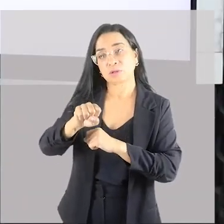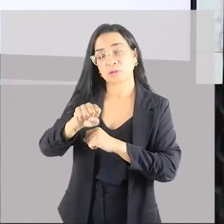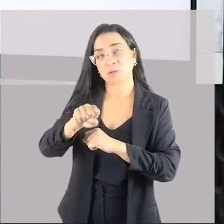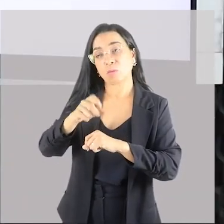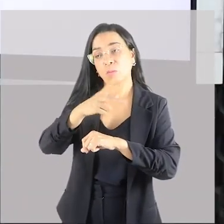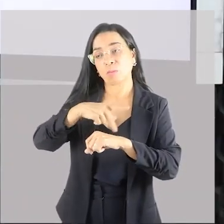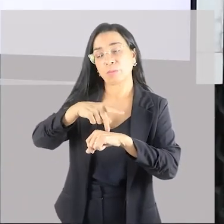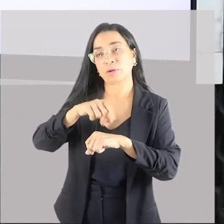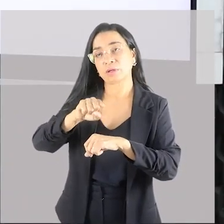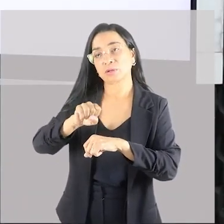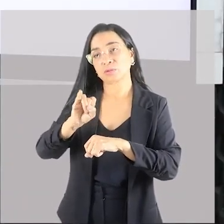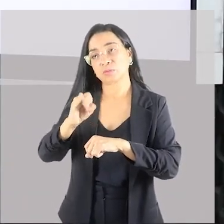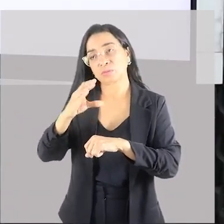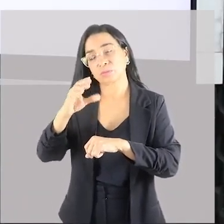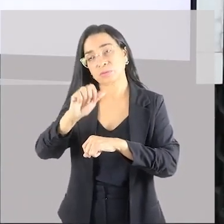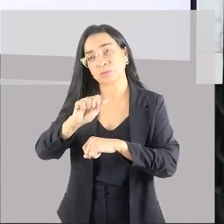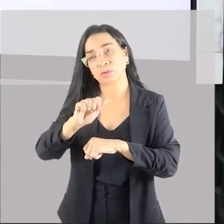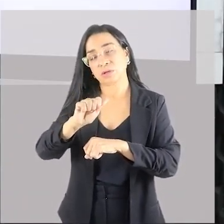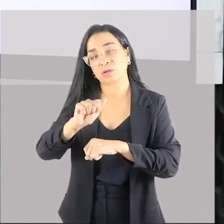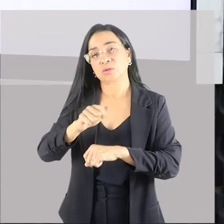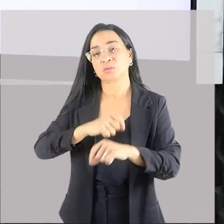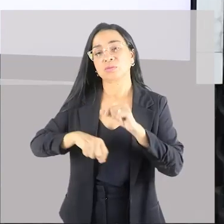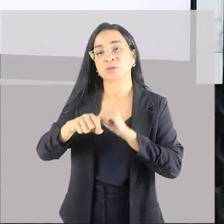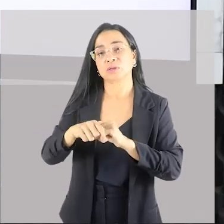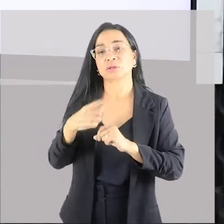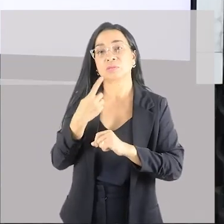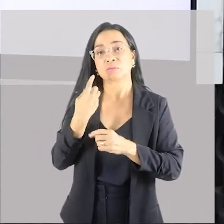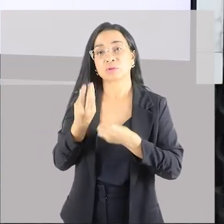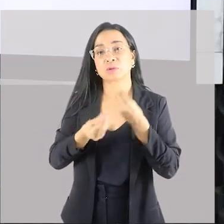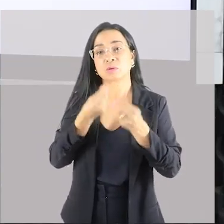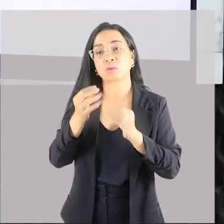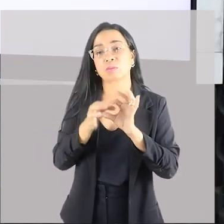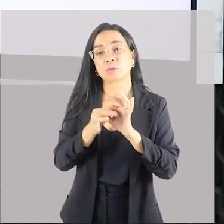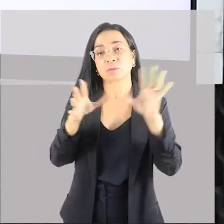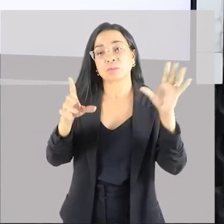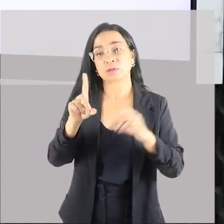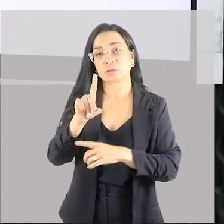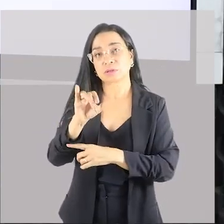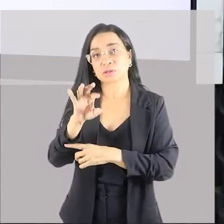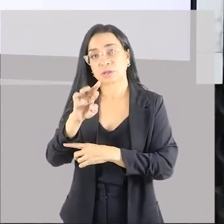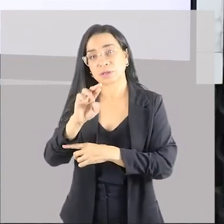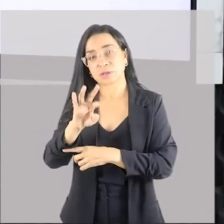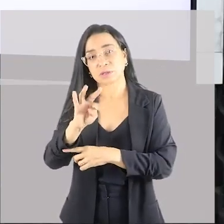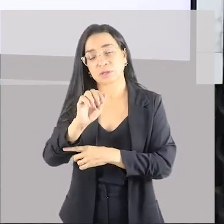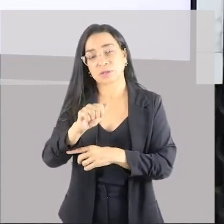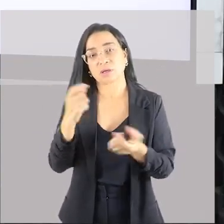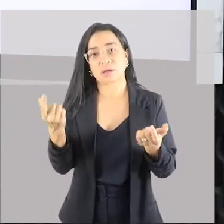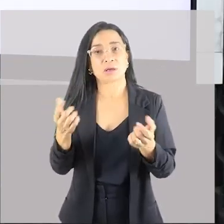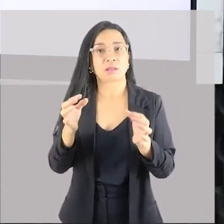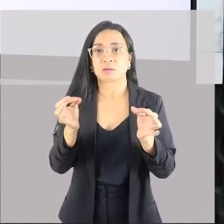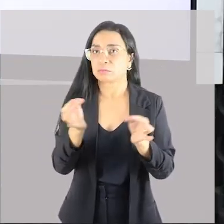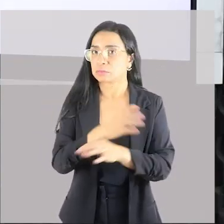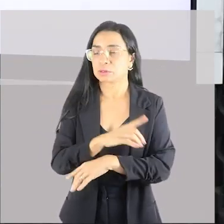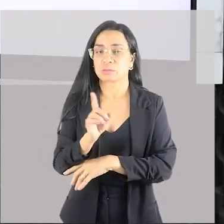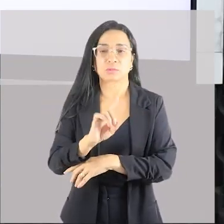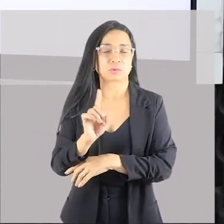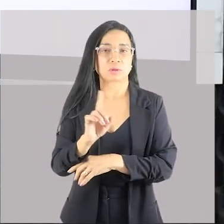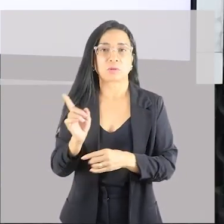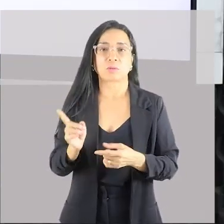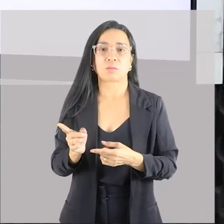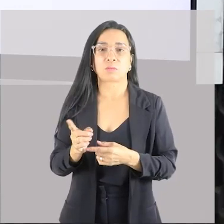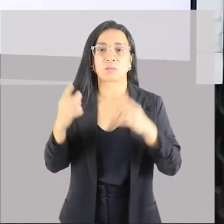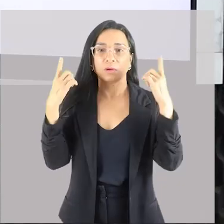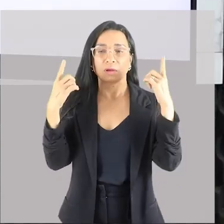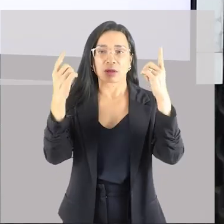uma democracia direta. Muita gente diz para ti que a democracia direta acabou. Não é verdade. Vocês às vezes tratam lá a